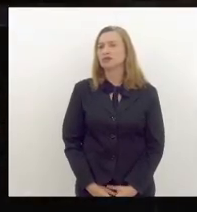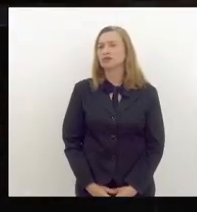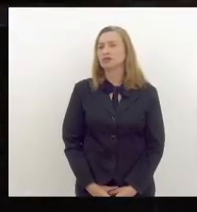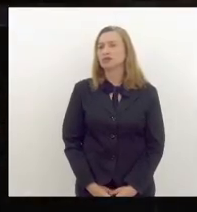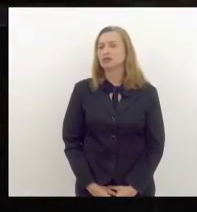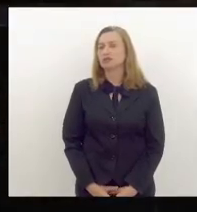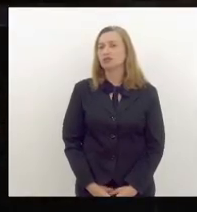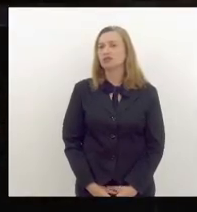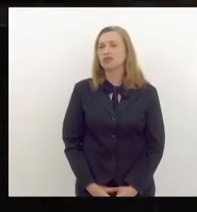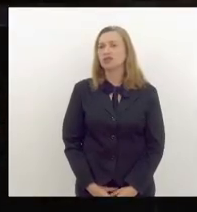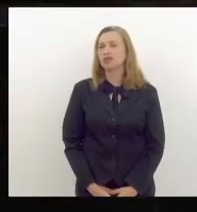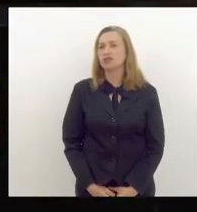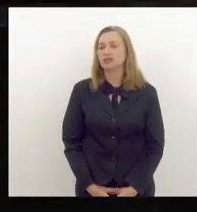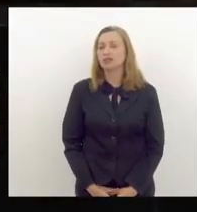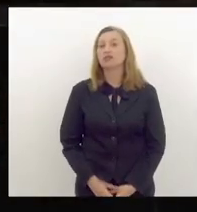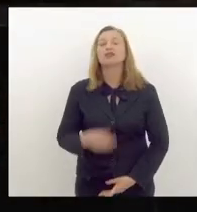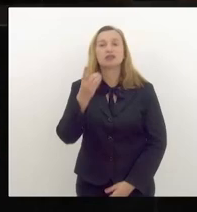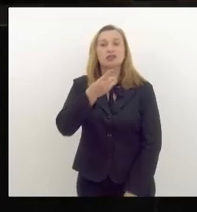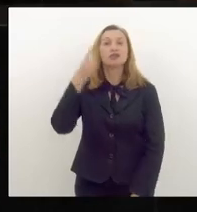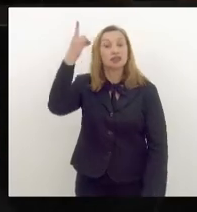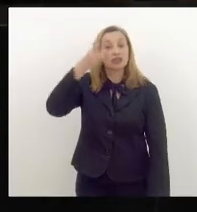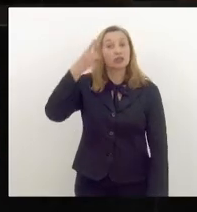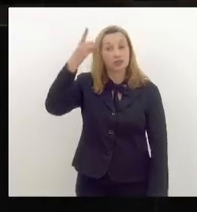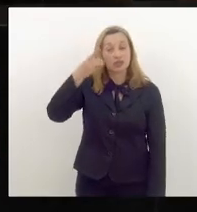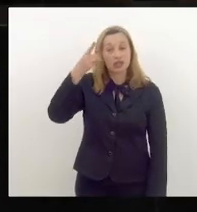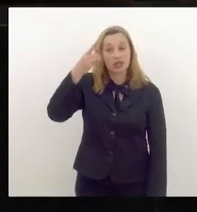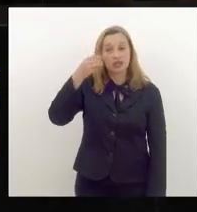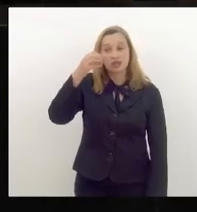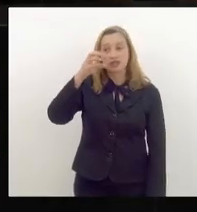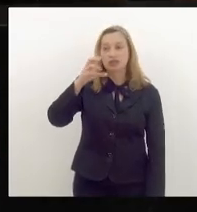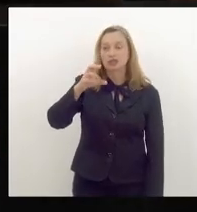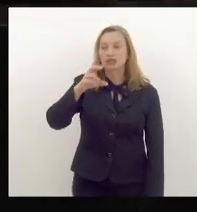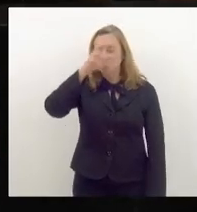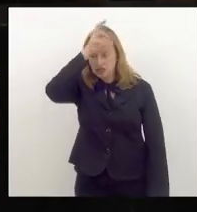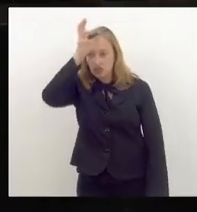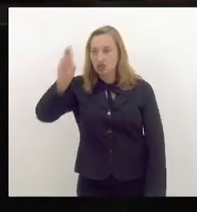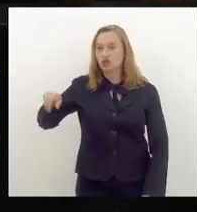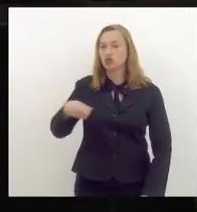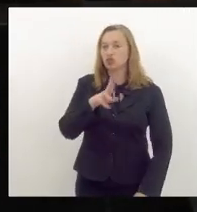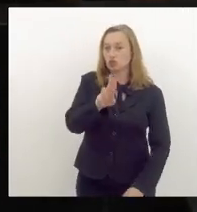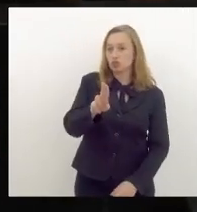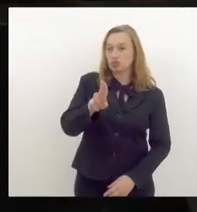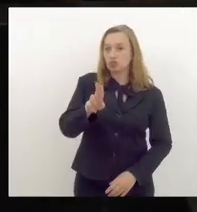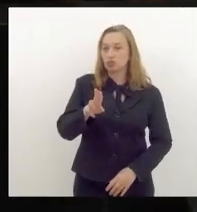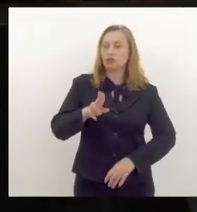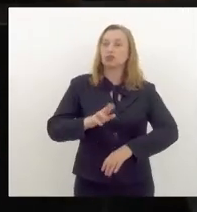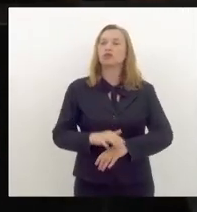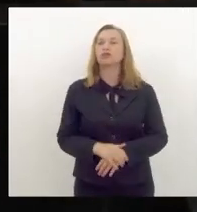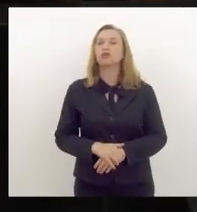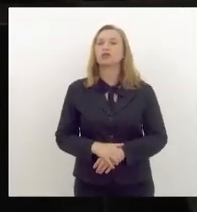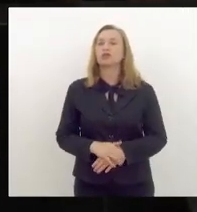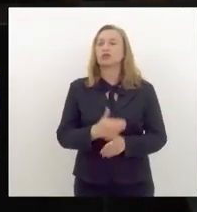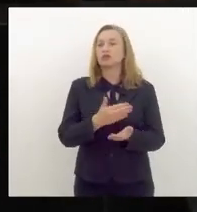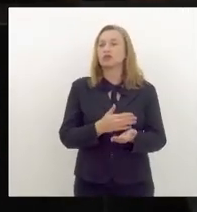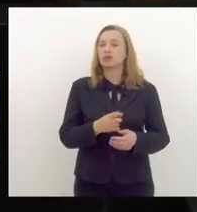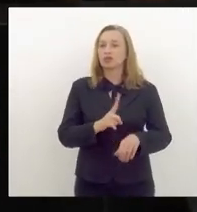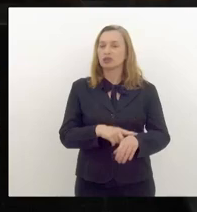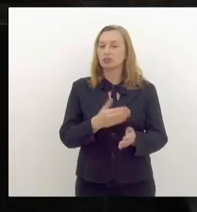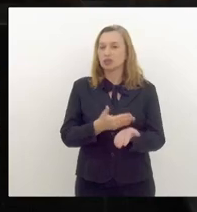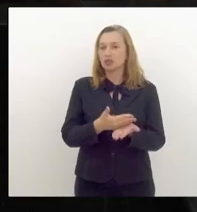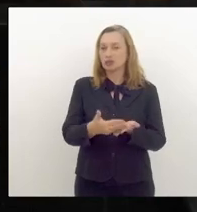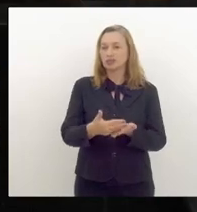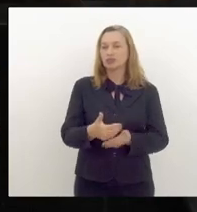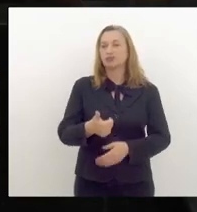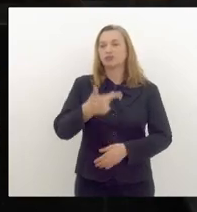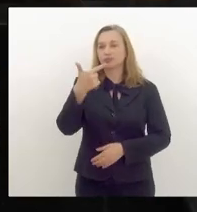a deputada tia Ju presidindo a este expediente Inicial nesse dia